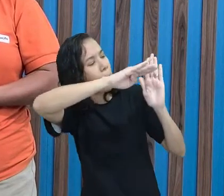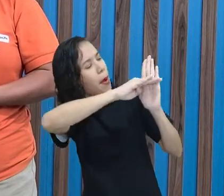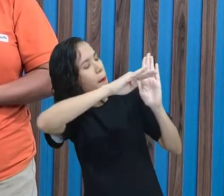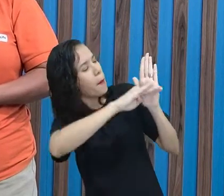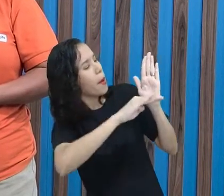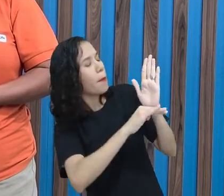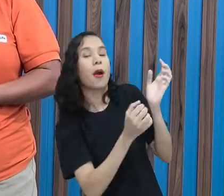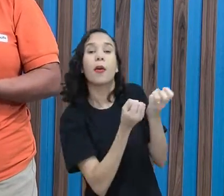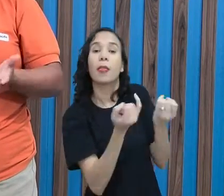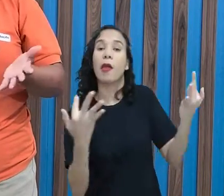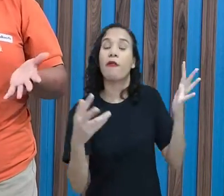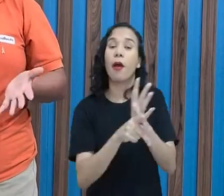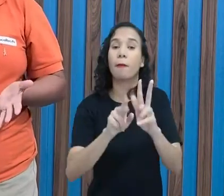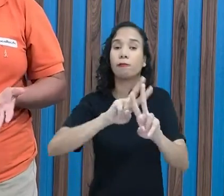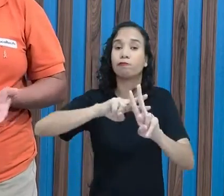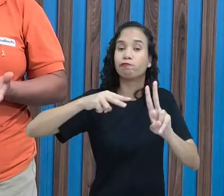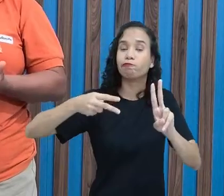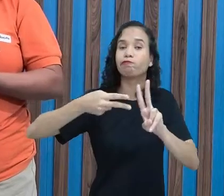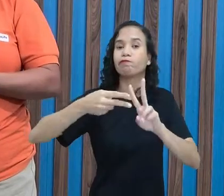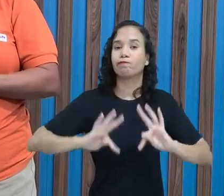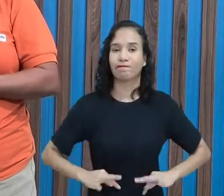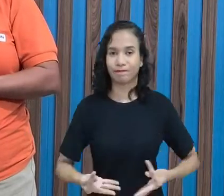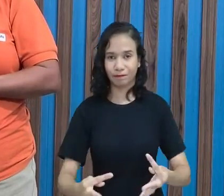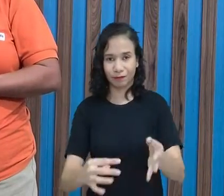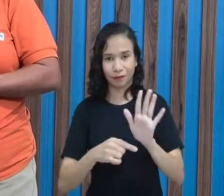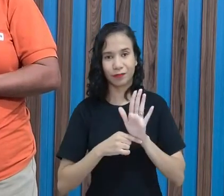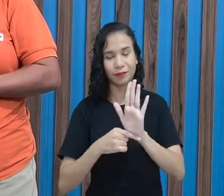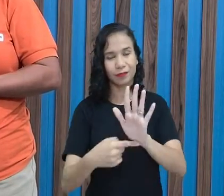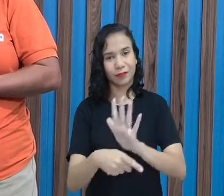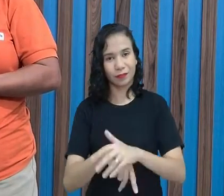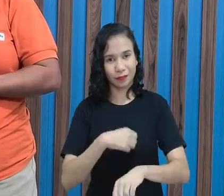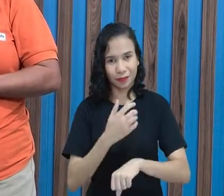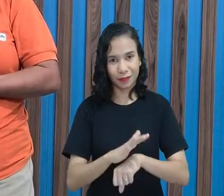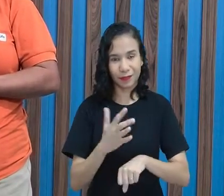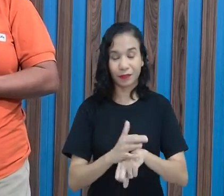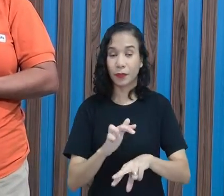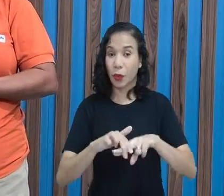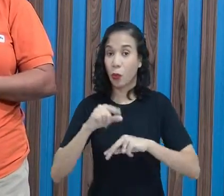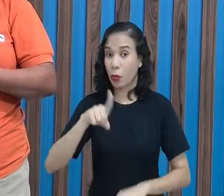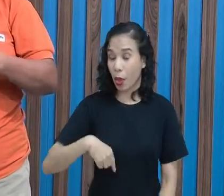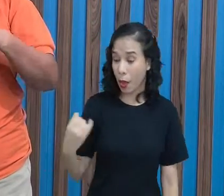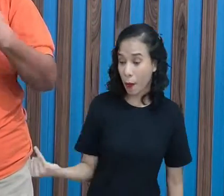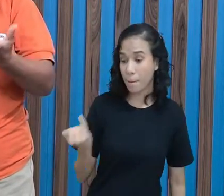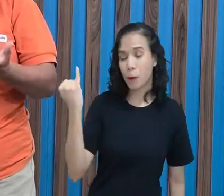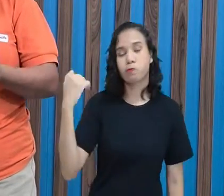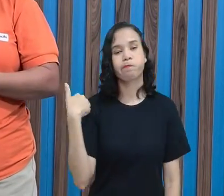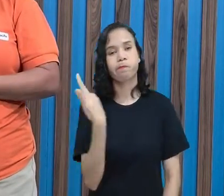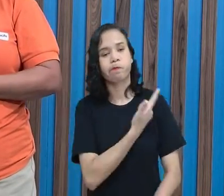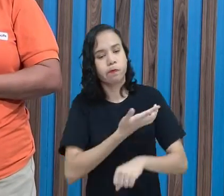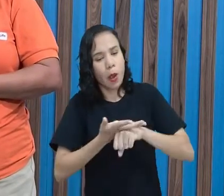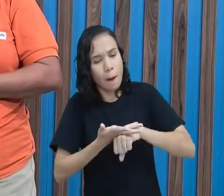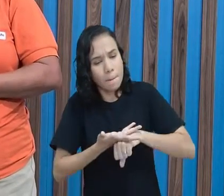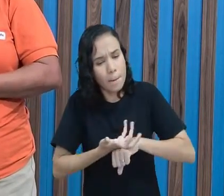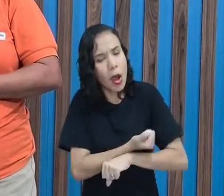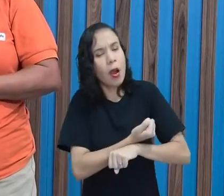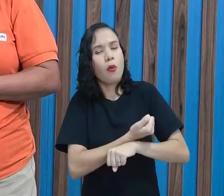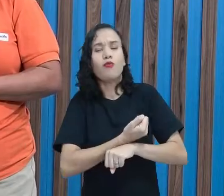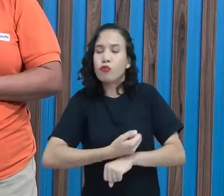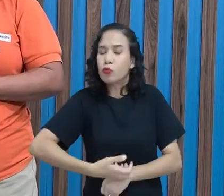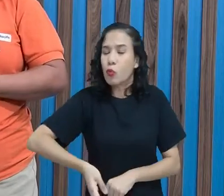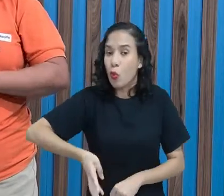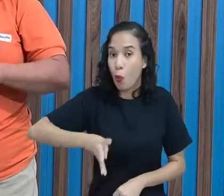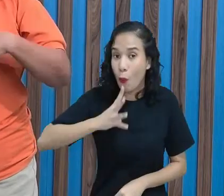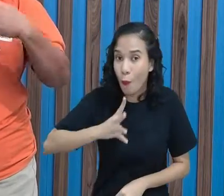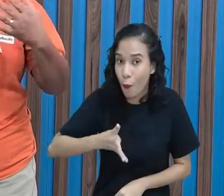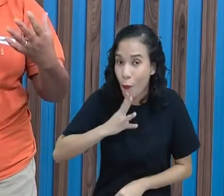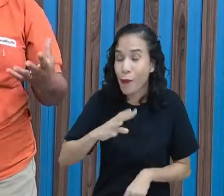recursos tecnológicos que ajudam na nossa rotina. Então, é importante que a gente domine, que a gente conheça, que